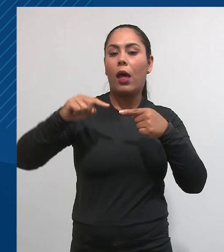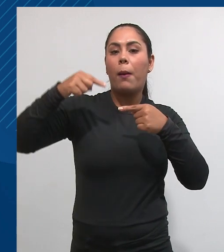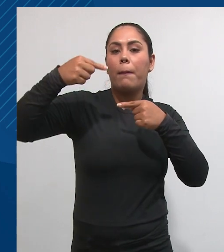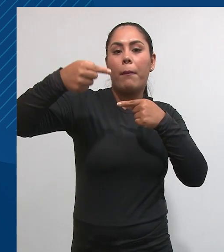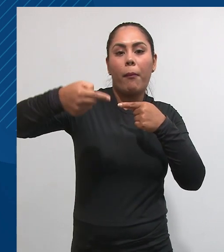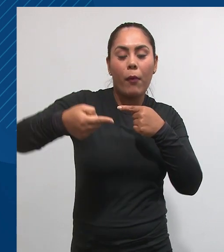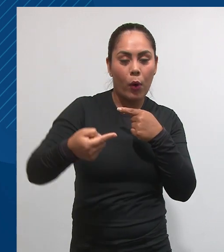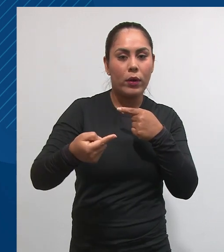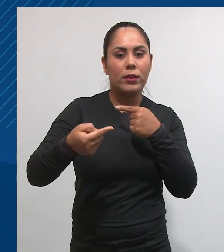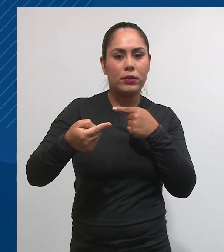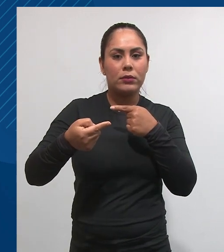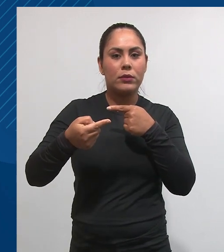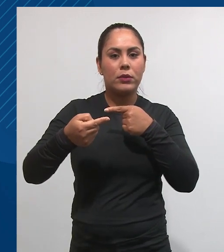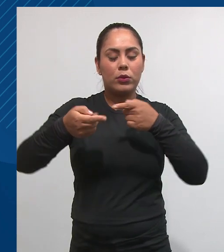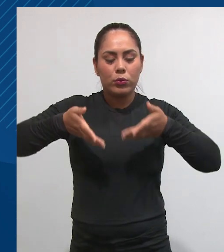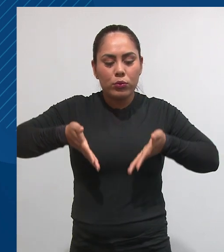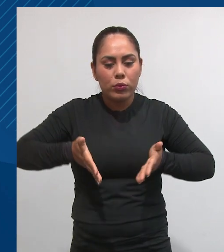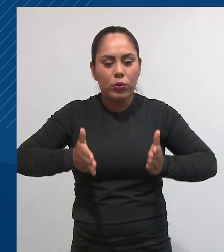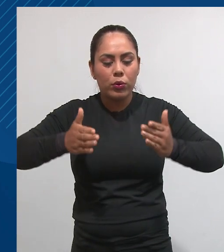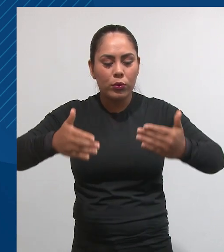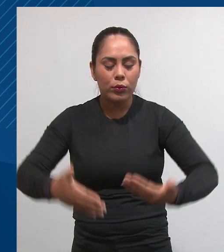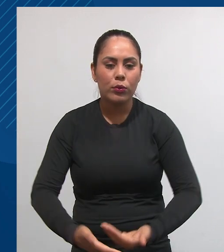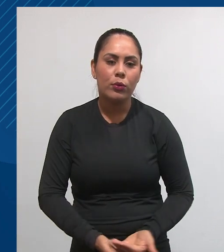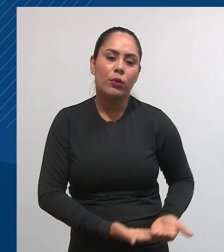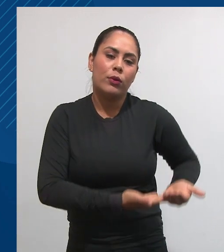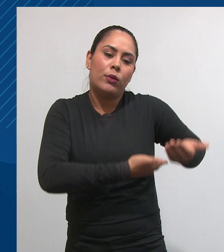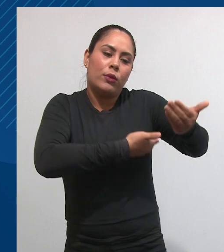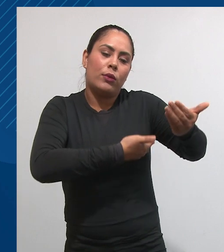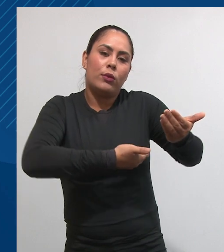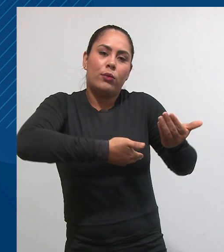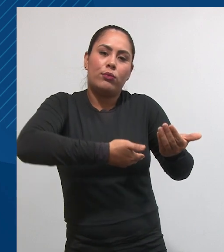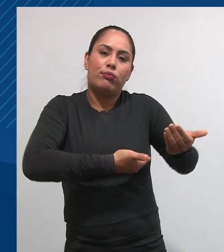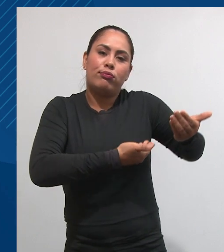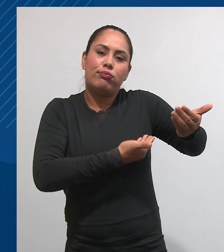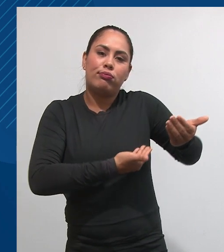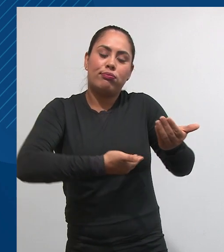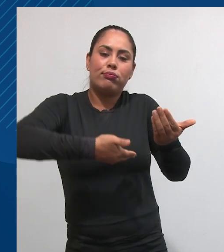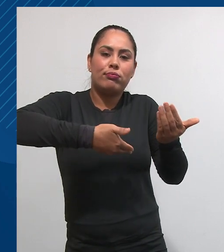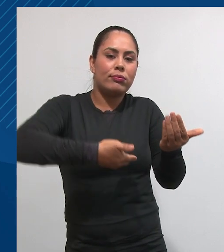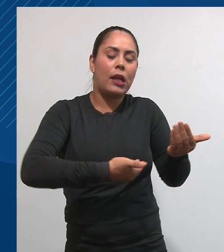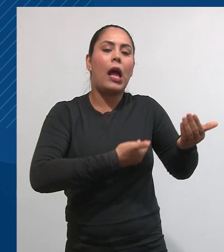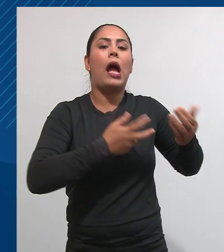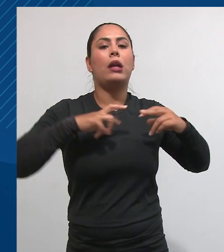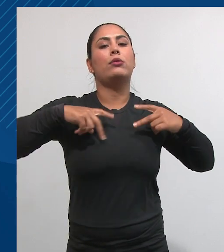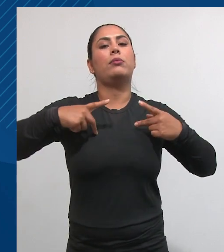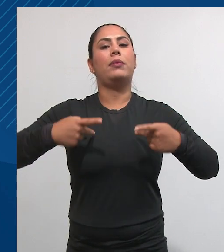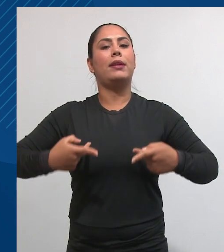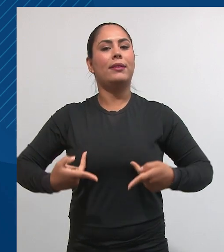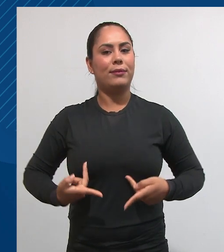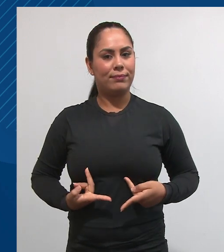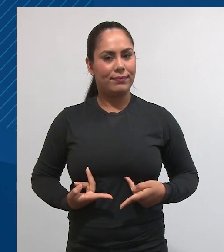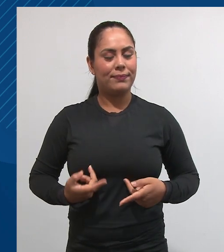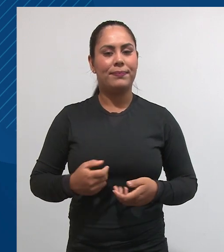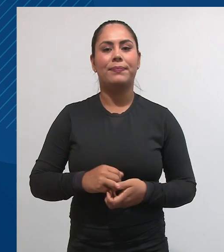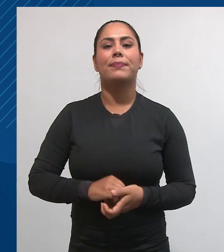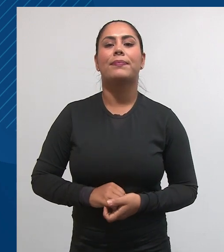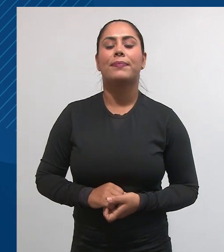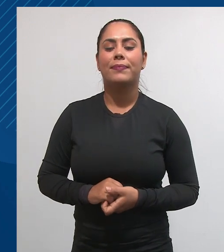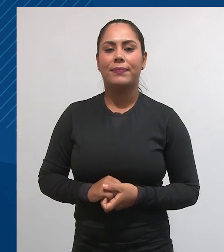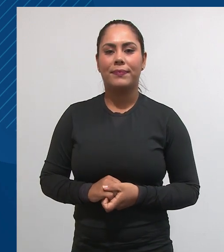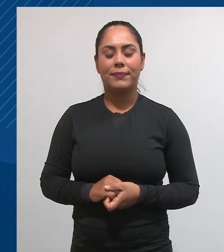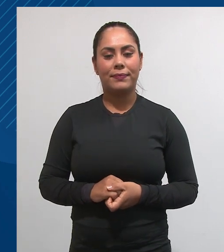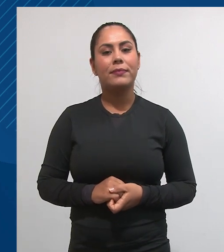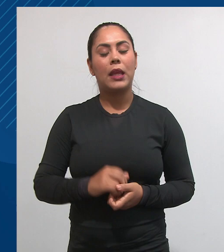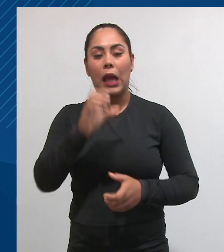Depois que tomei o sopro de Atiparré, me tornei gente. Escuta isso aí,